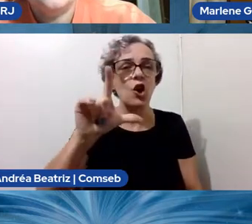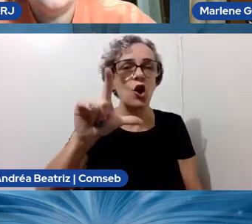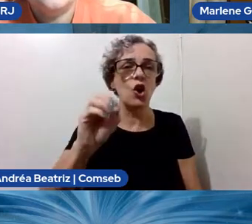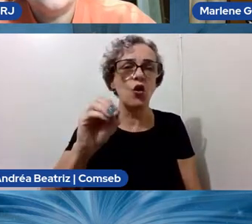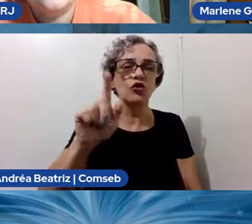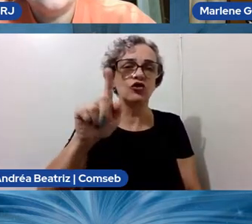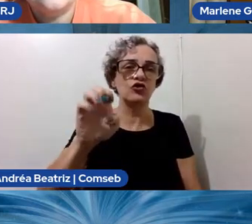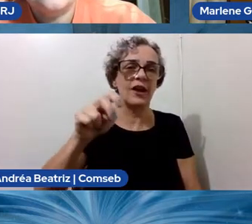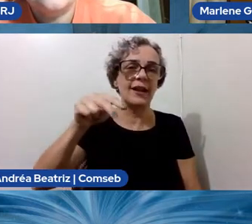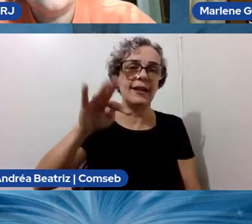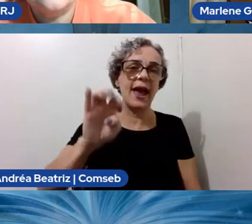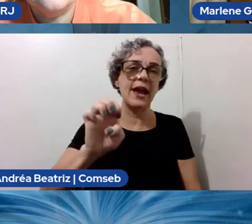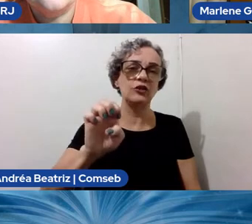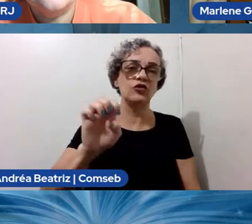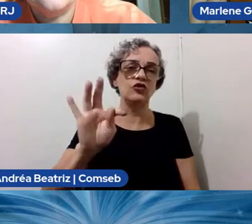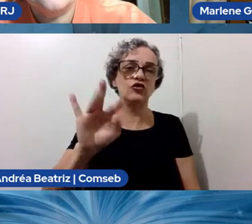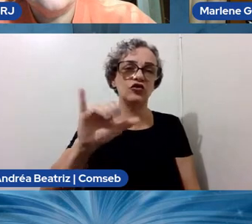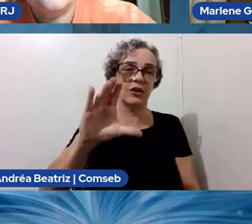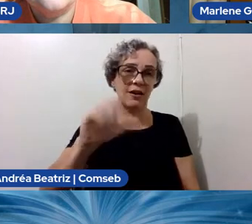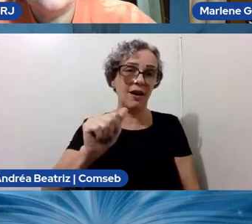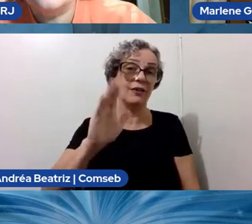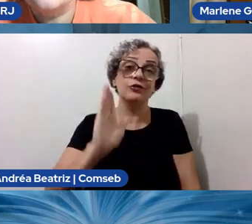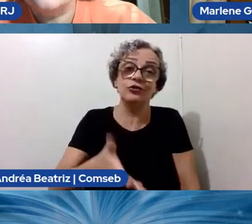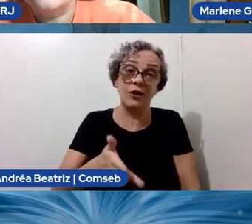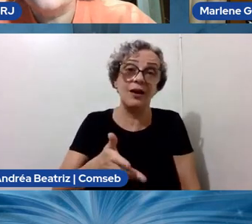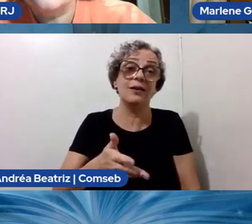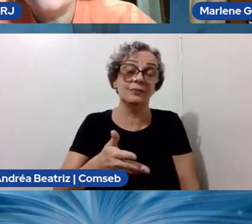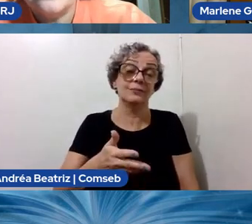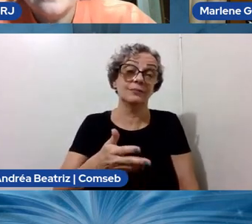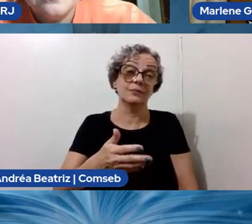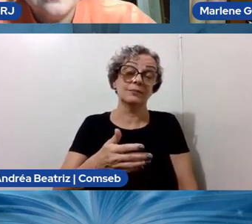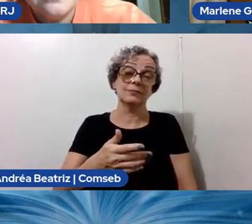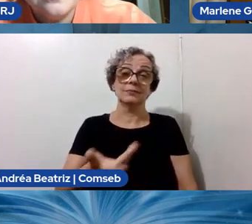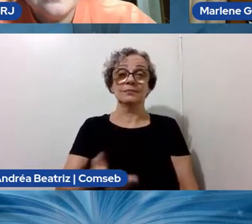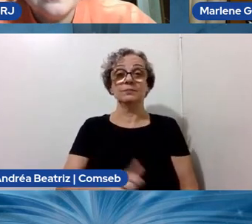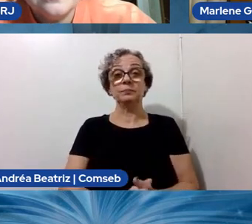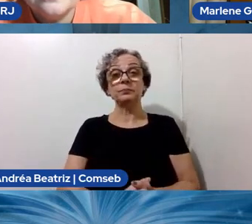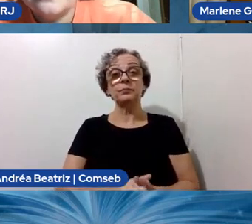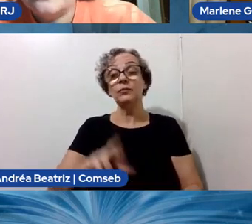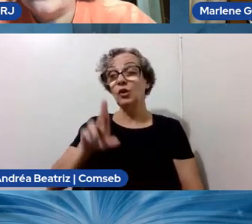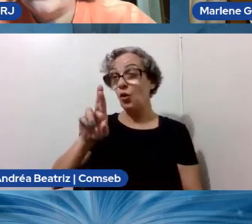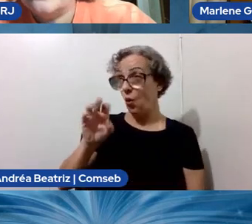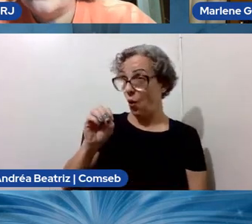fases, adquirindo essas experiências. Muito bem. O Romero citou